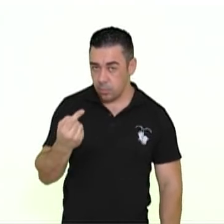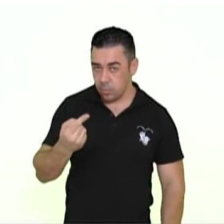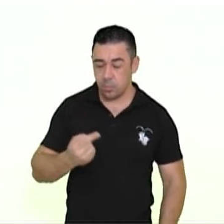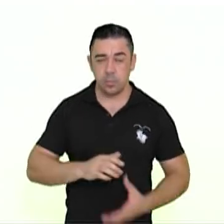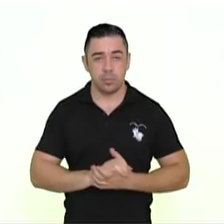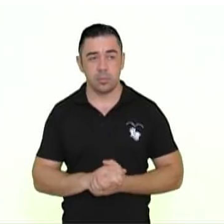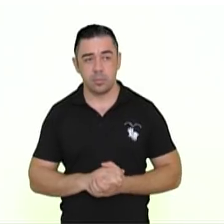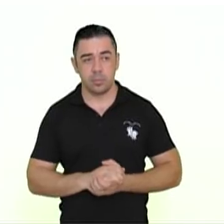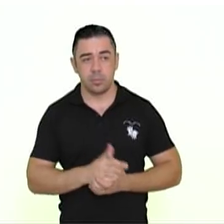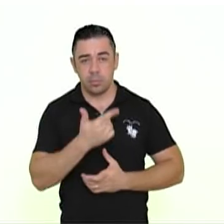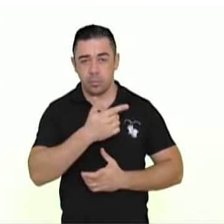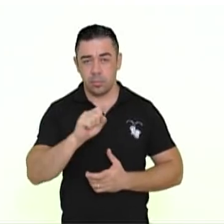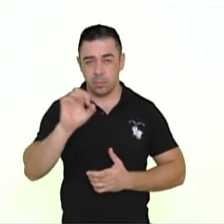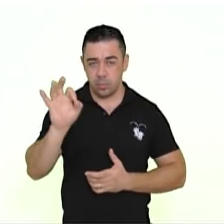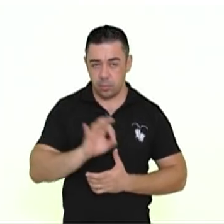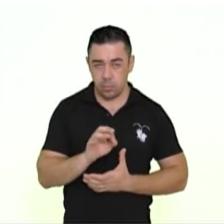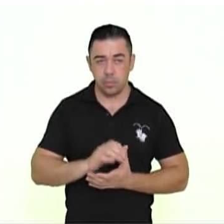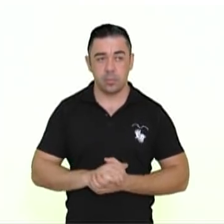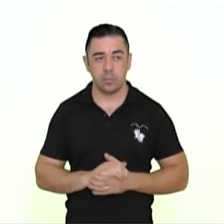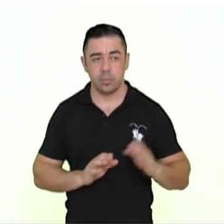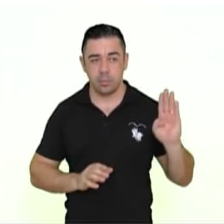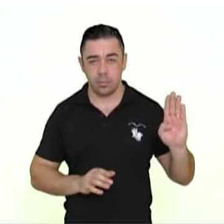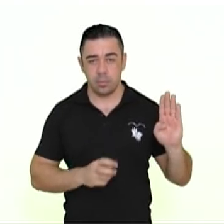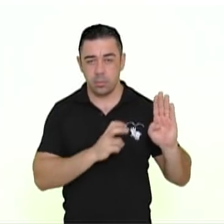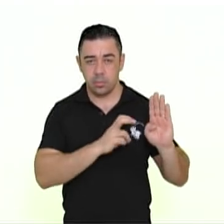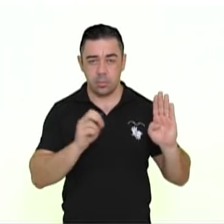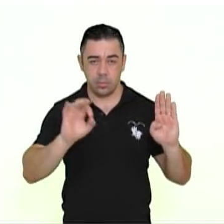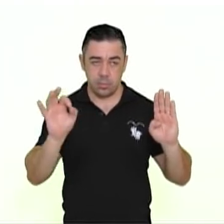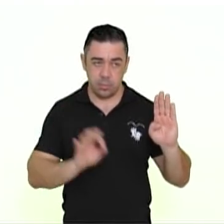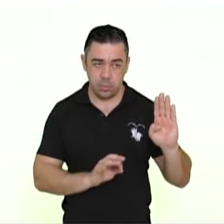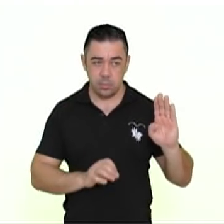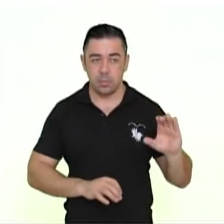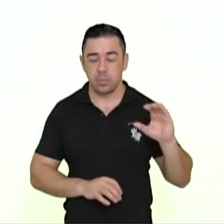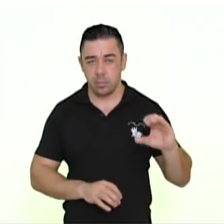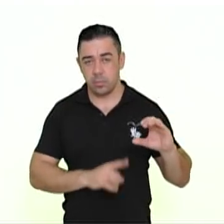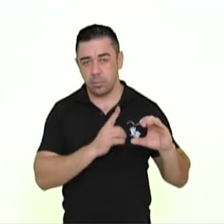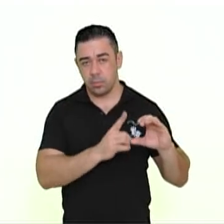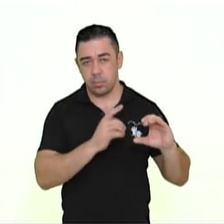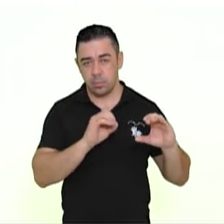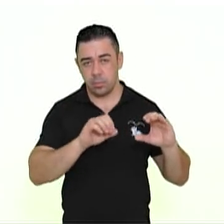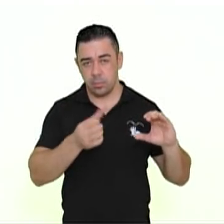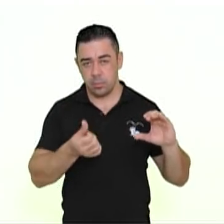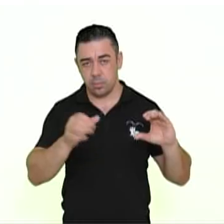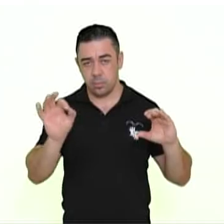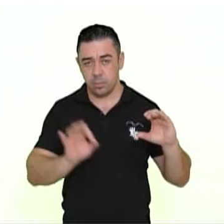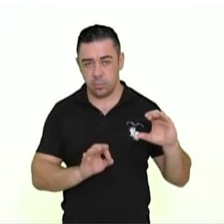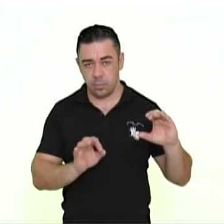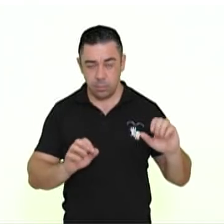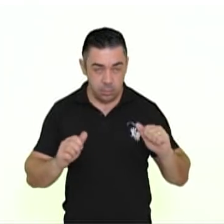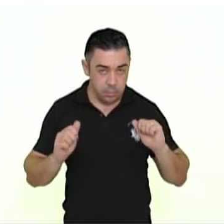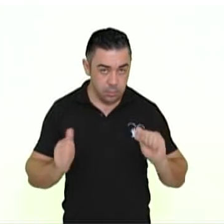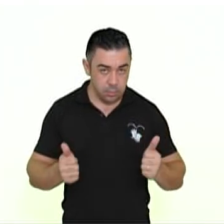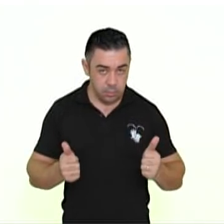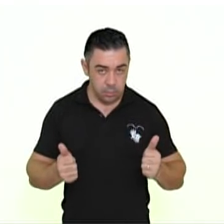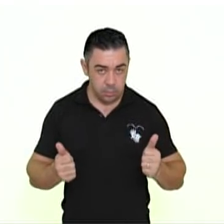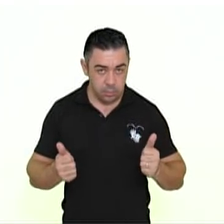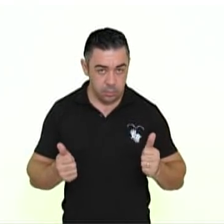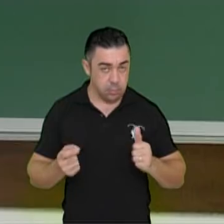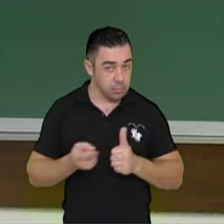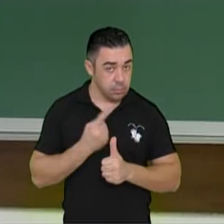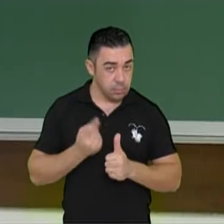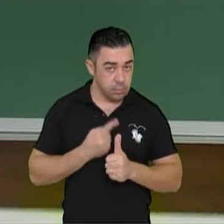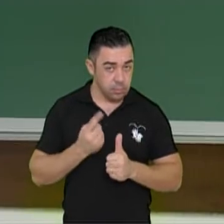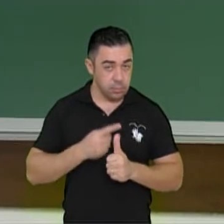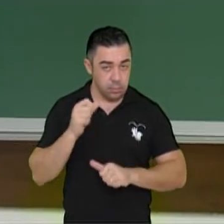A, 28%. Letra B, 50%. E letra C, 106%.